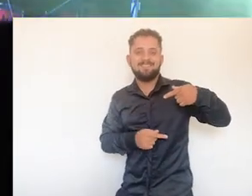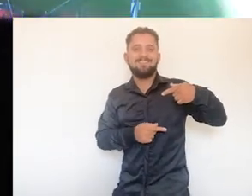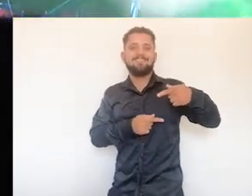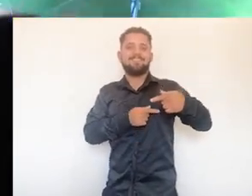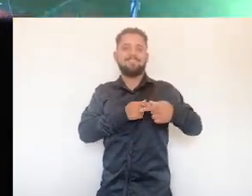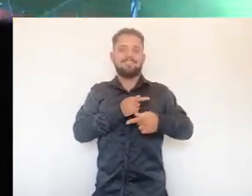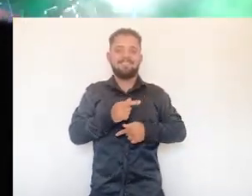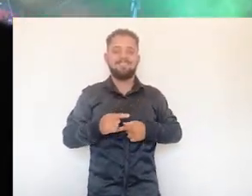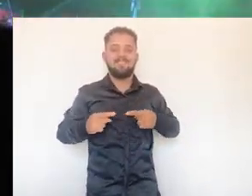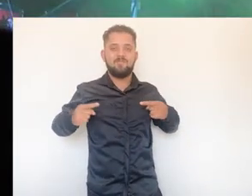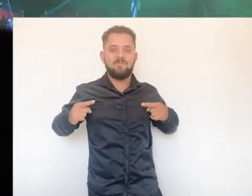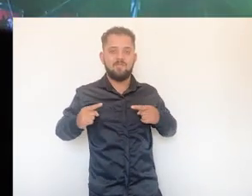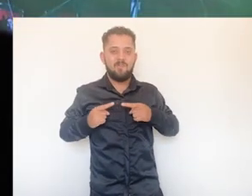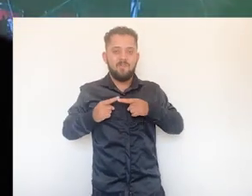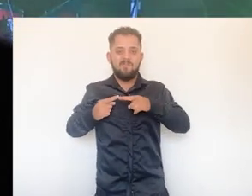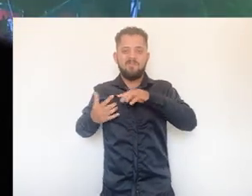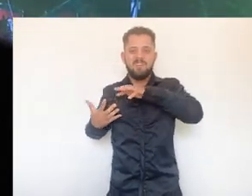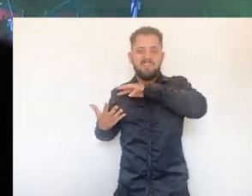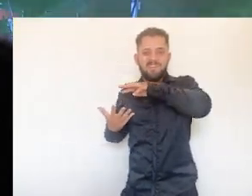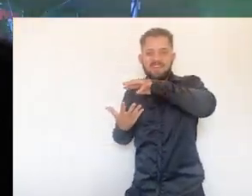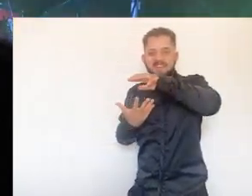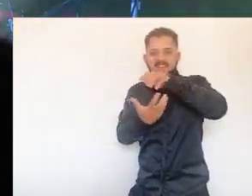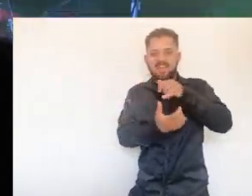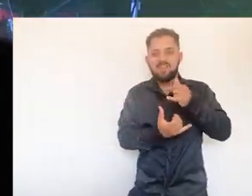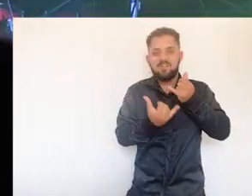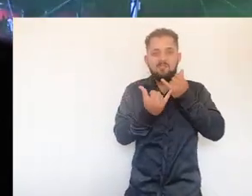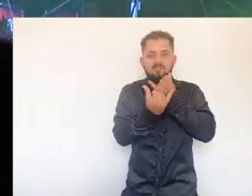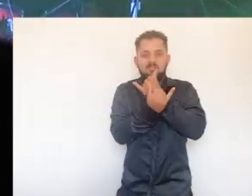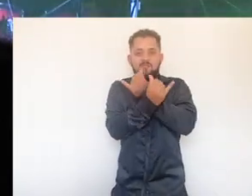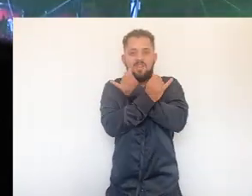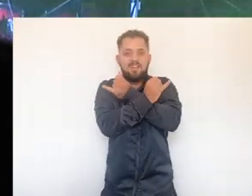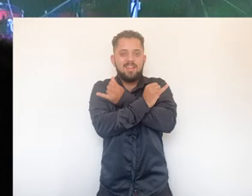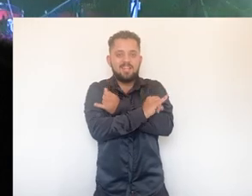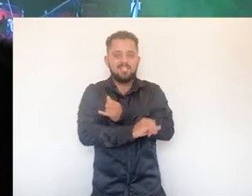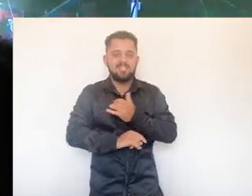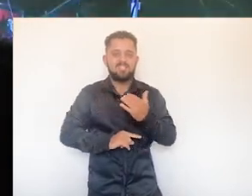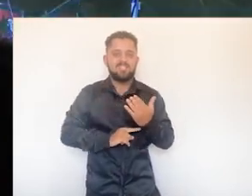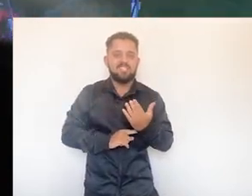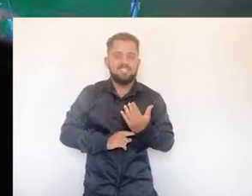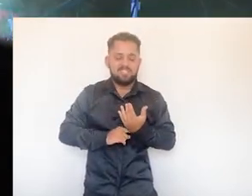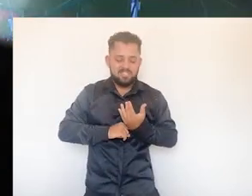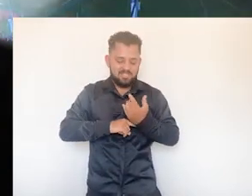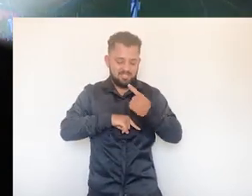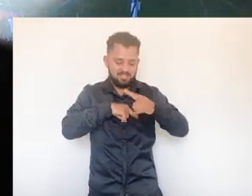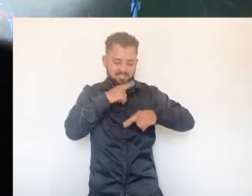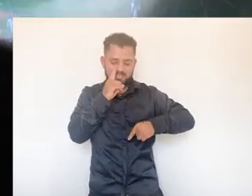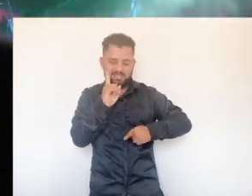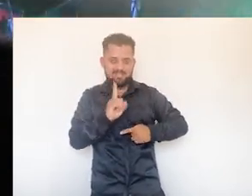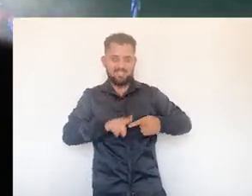universal, uma força que me